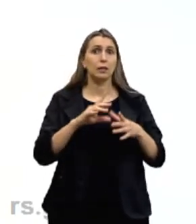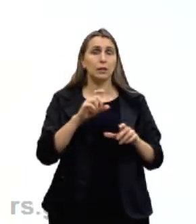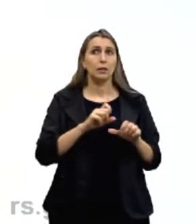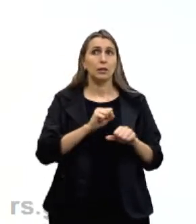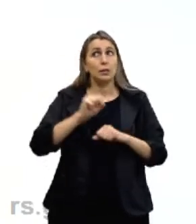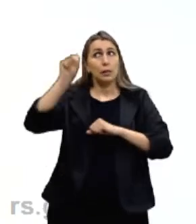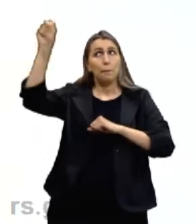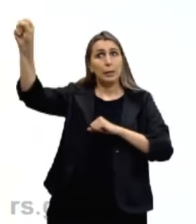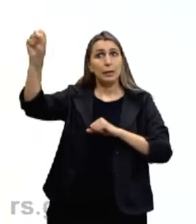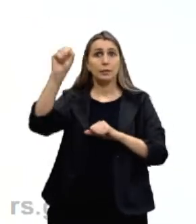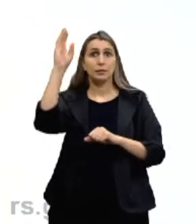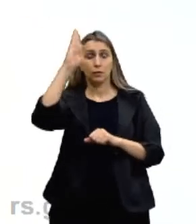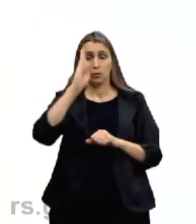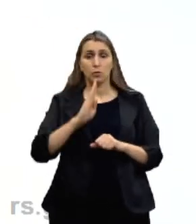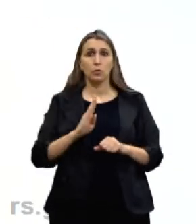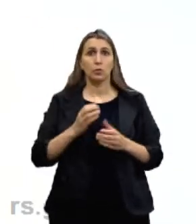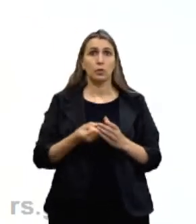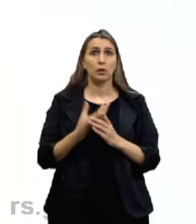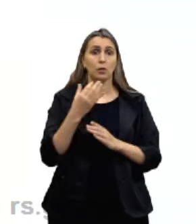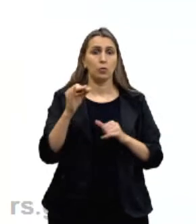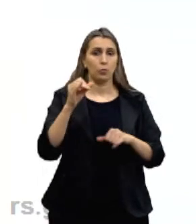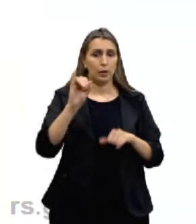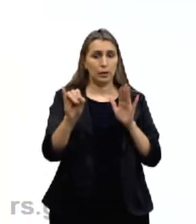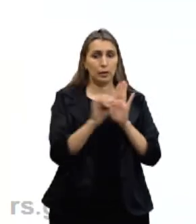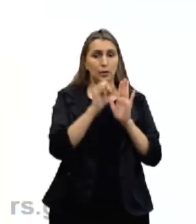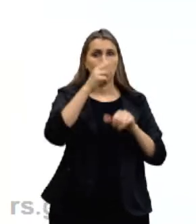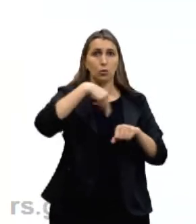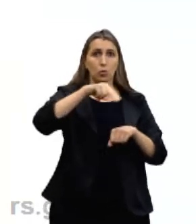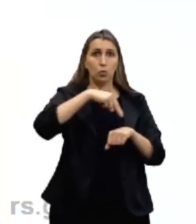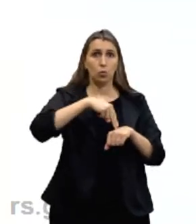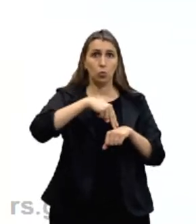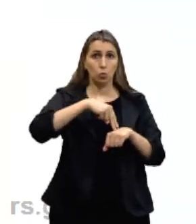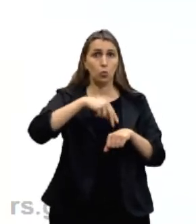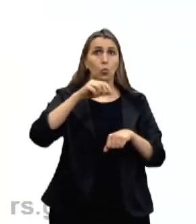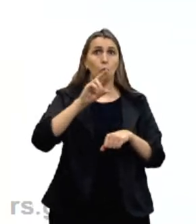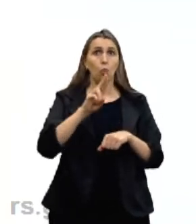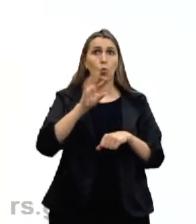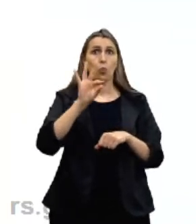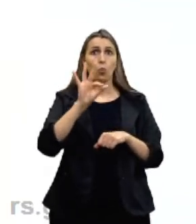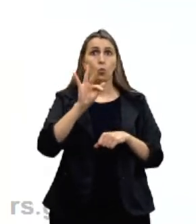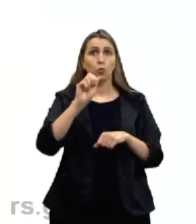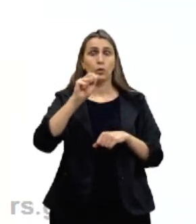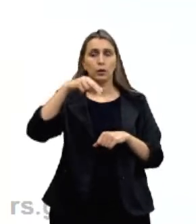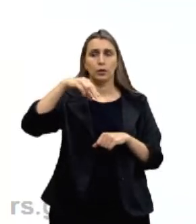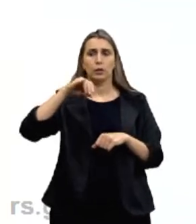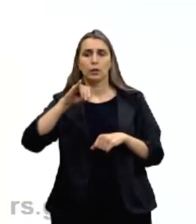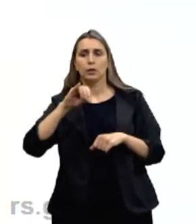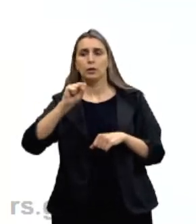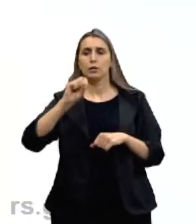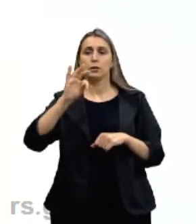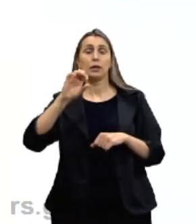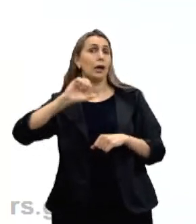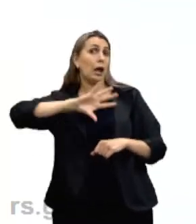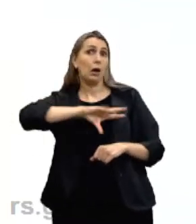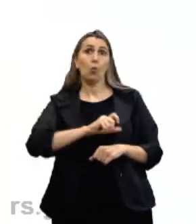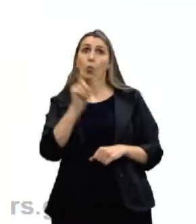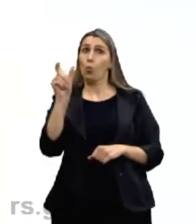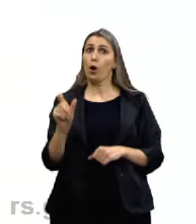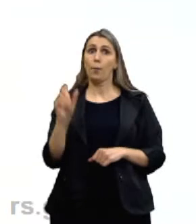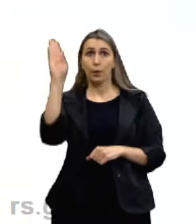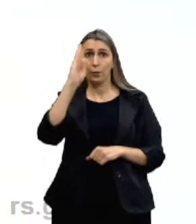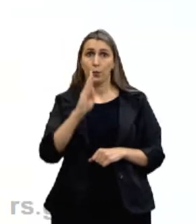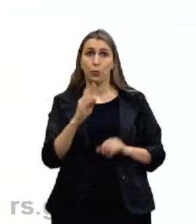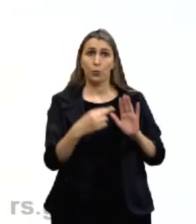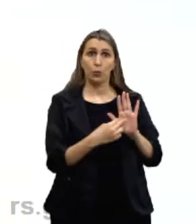do Brasil Ali criação da identidade nacional o nacionalismo ufanista que aquele cara que ama o Brasil ou pelo menos tenta